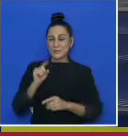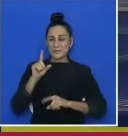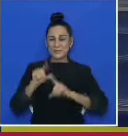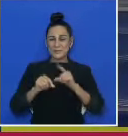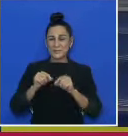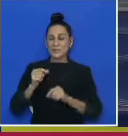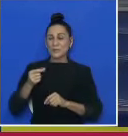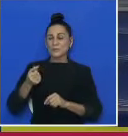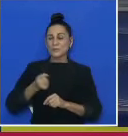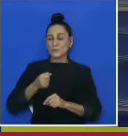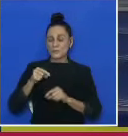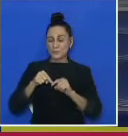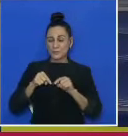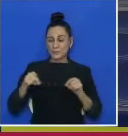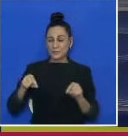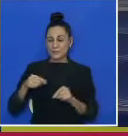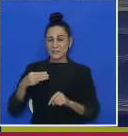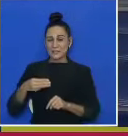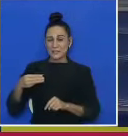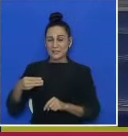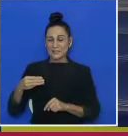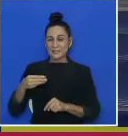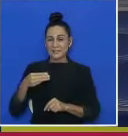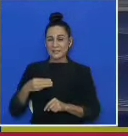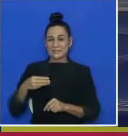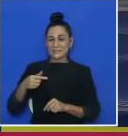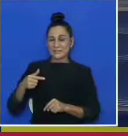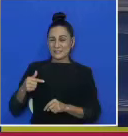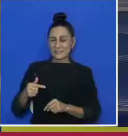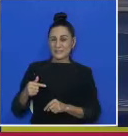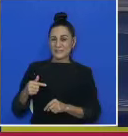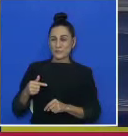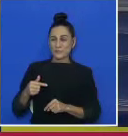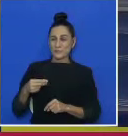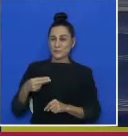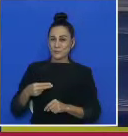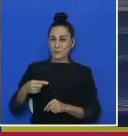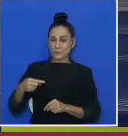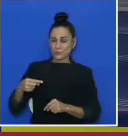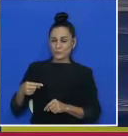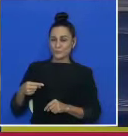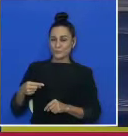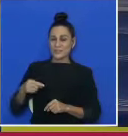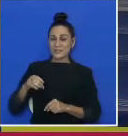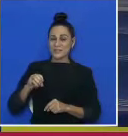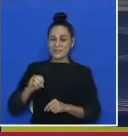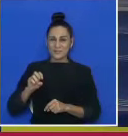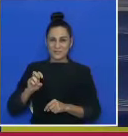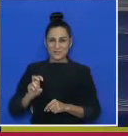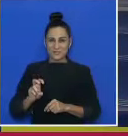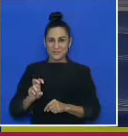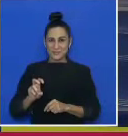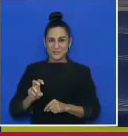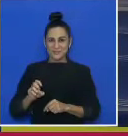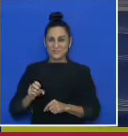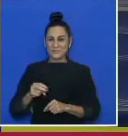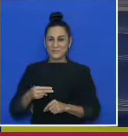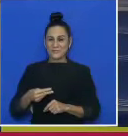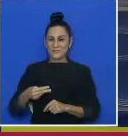sorteio. Números 33, 37, 21,